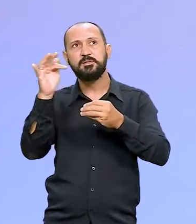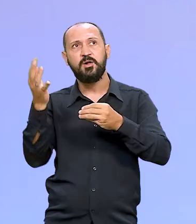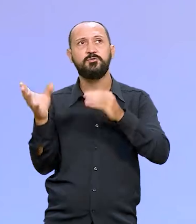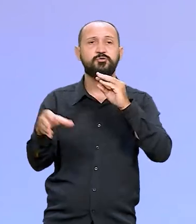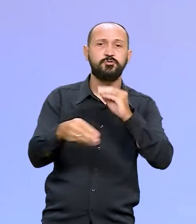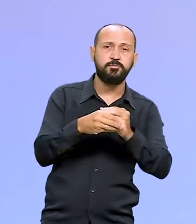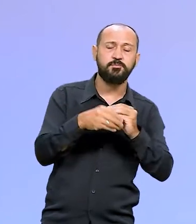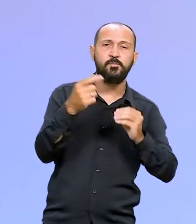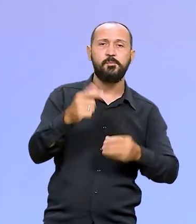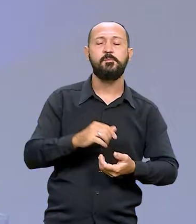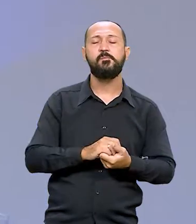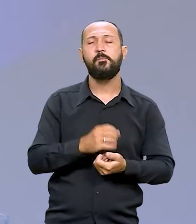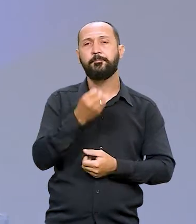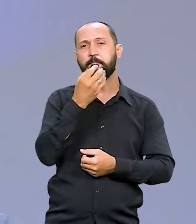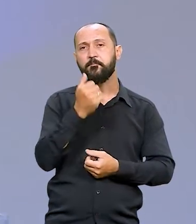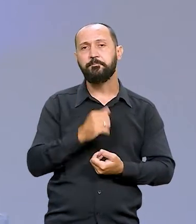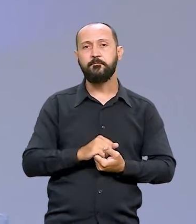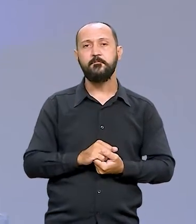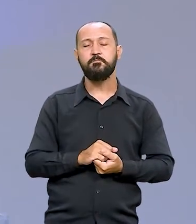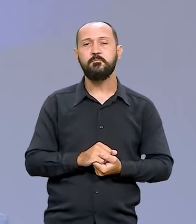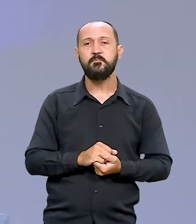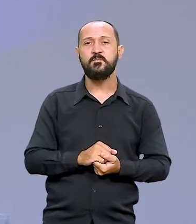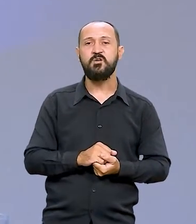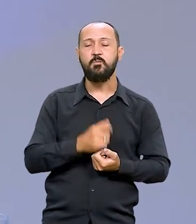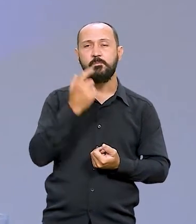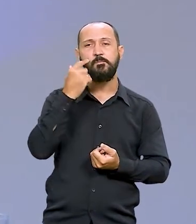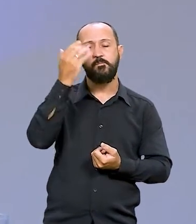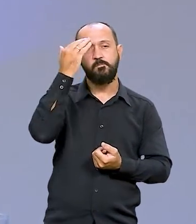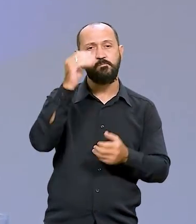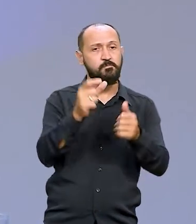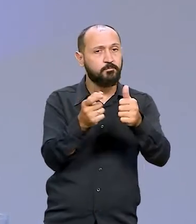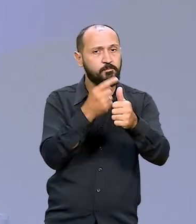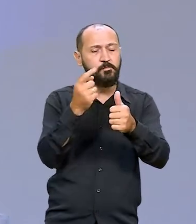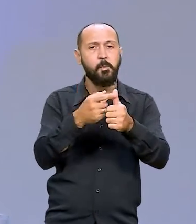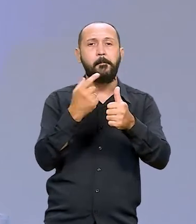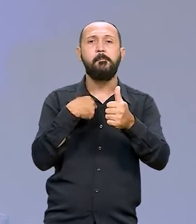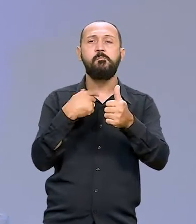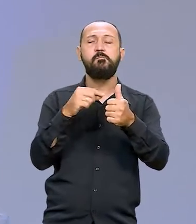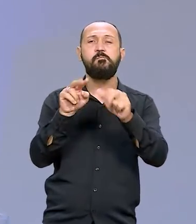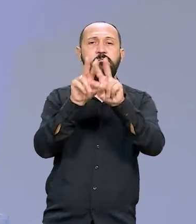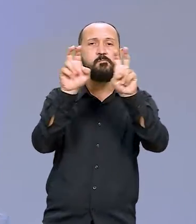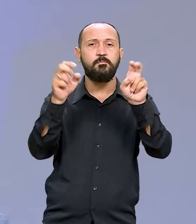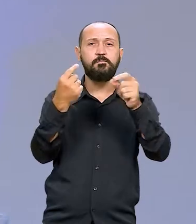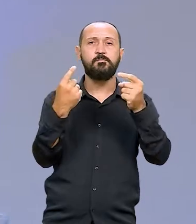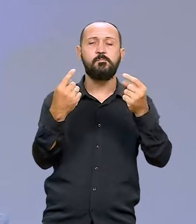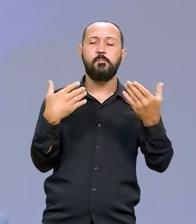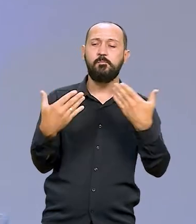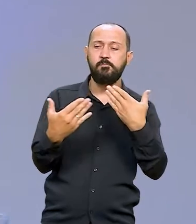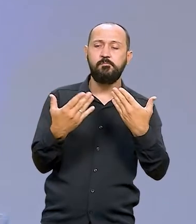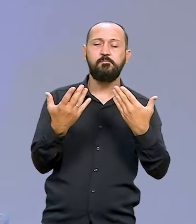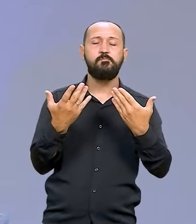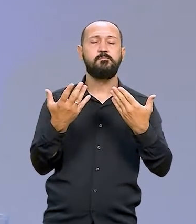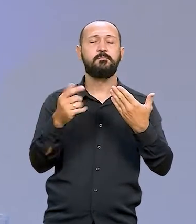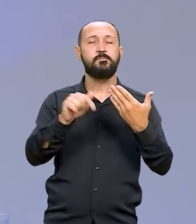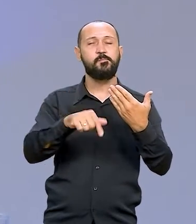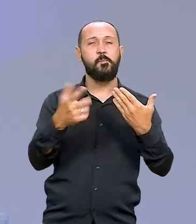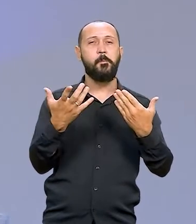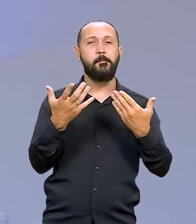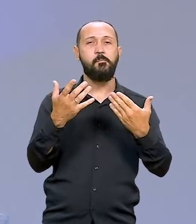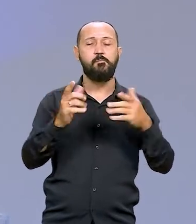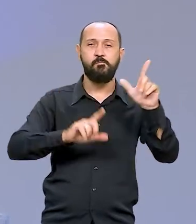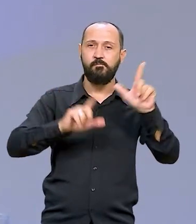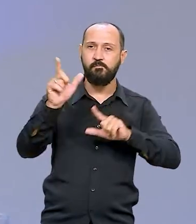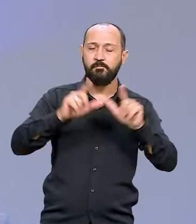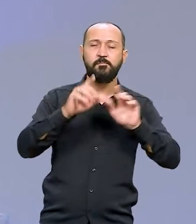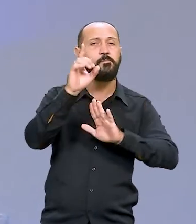todos voltassem. Muito bom. A gente entendeu aí o primeiro tópico do nosso programa de hoje, a primeira das